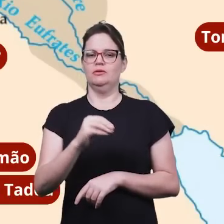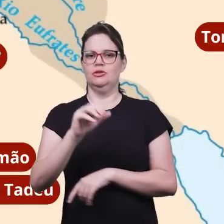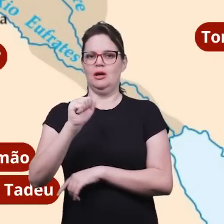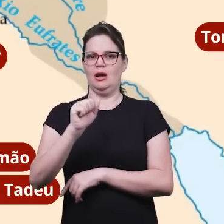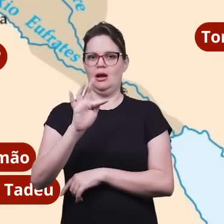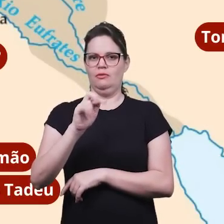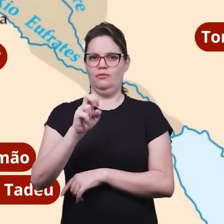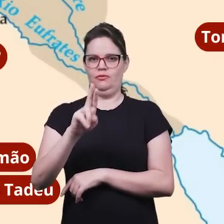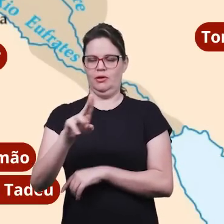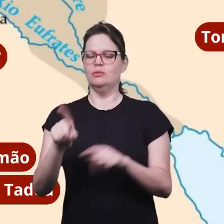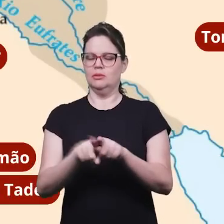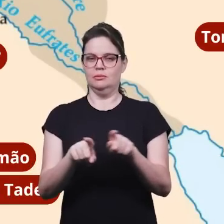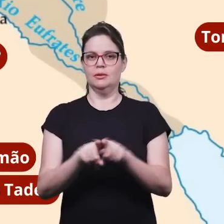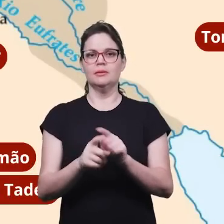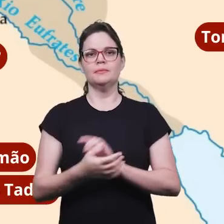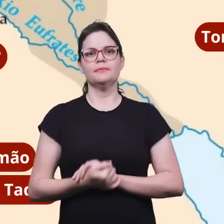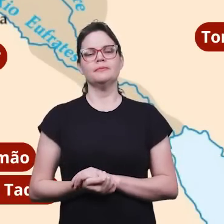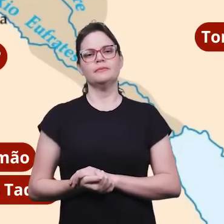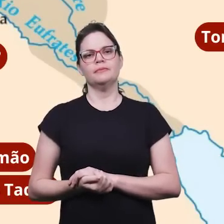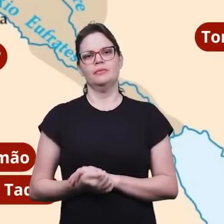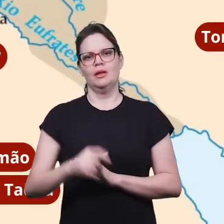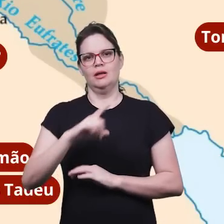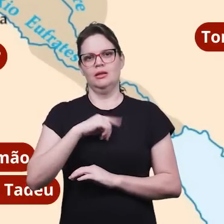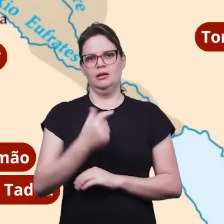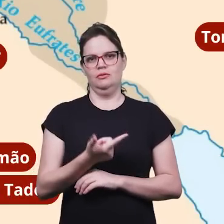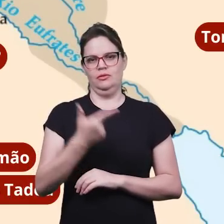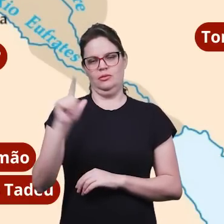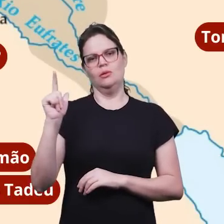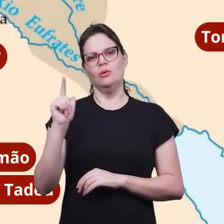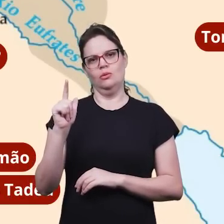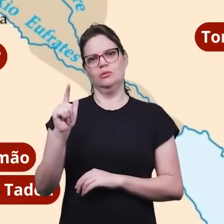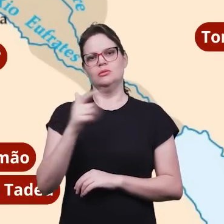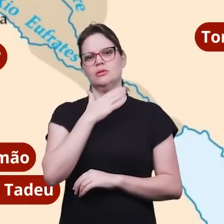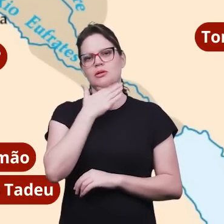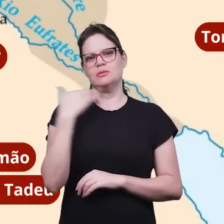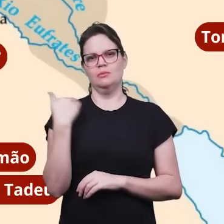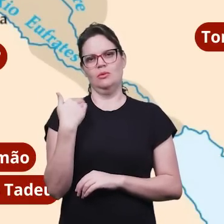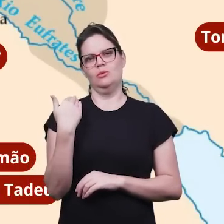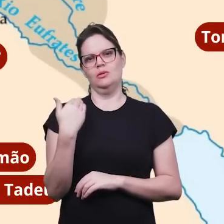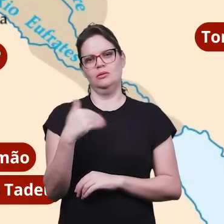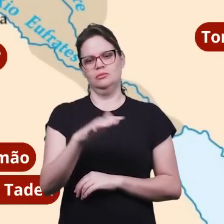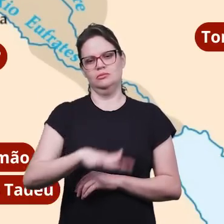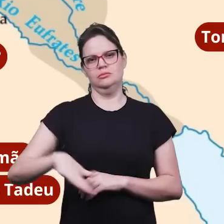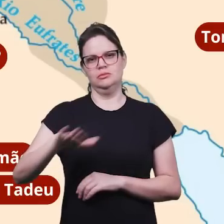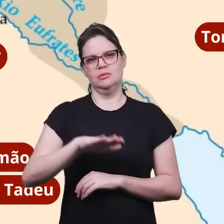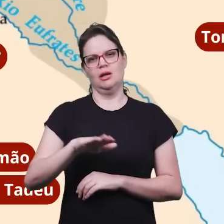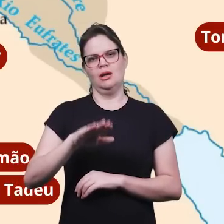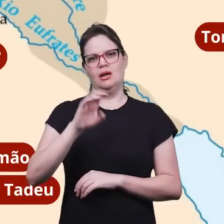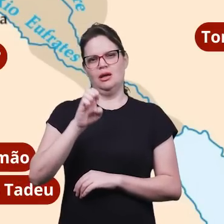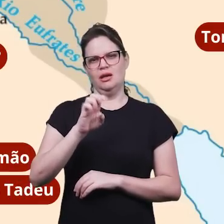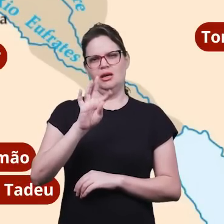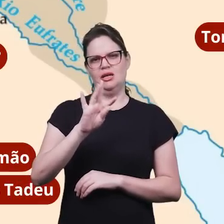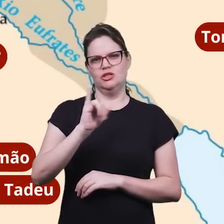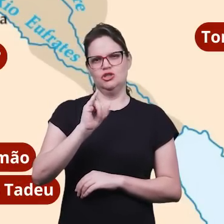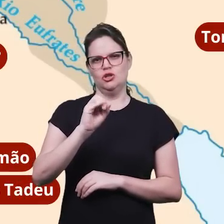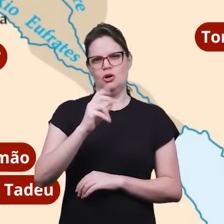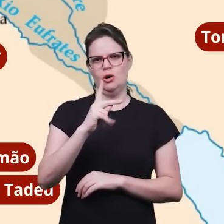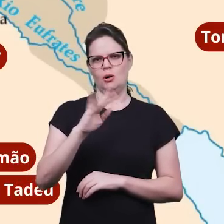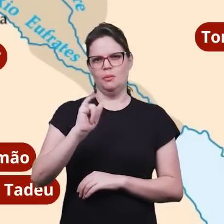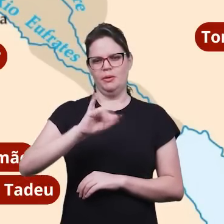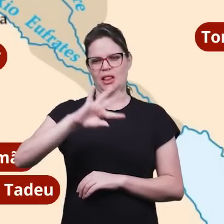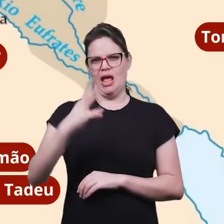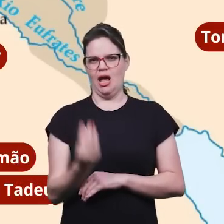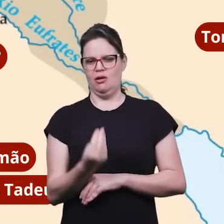temos Levi, que era o Mateus, que era o coletor lá, que ele morreu na região da Etiópia, ali